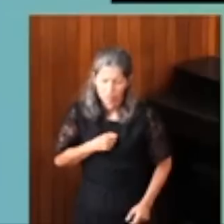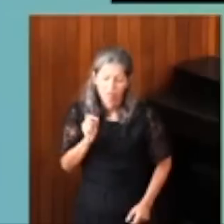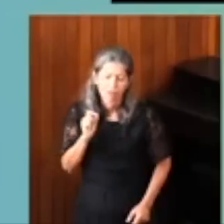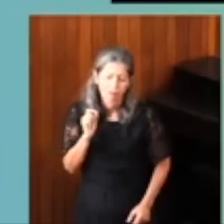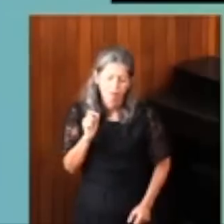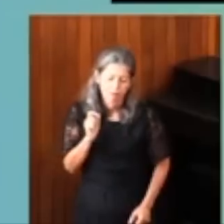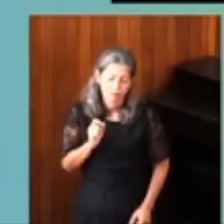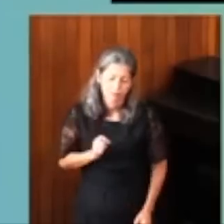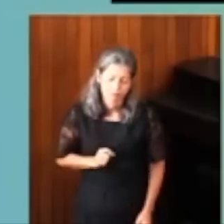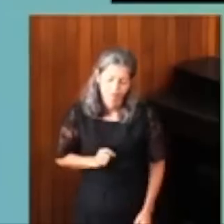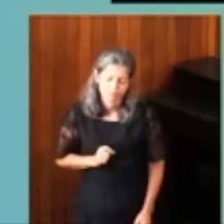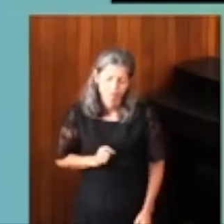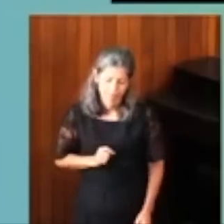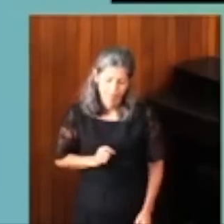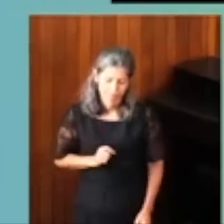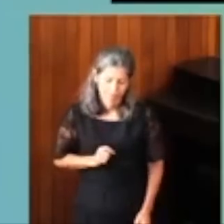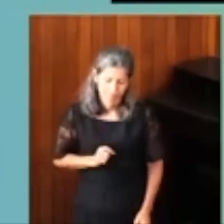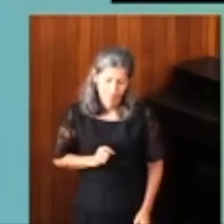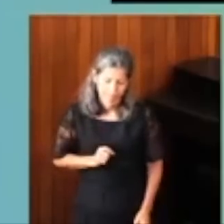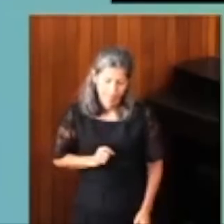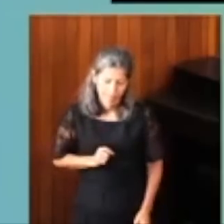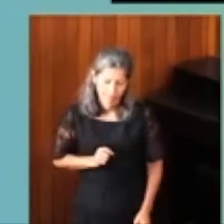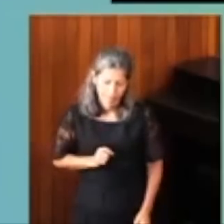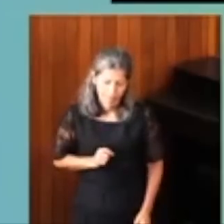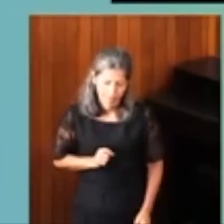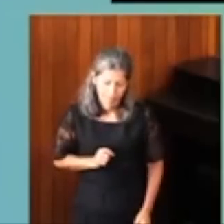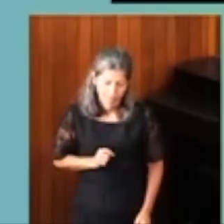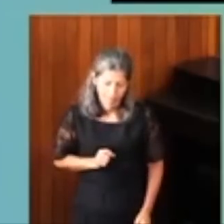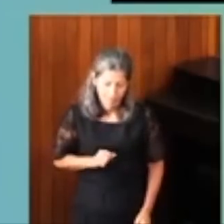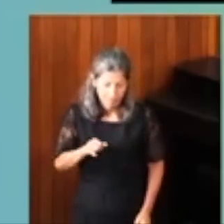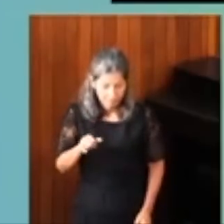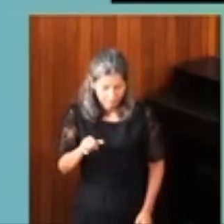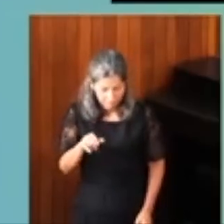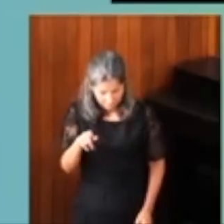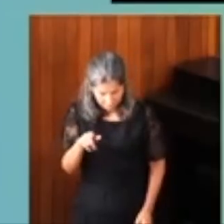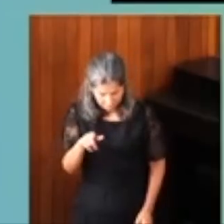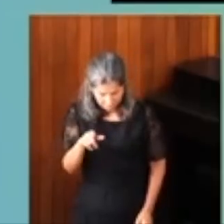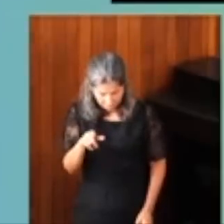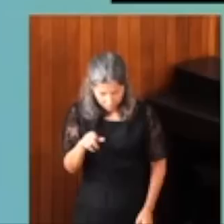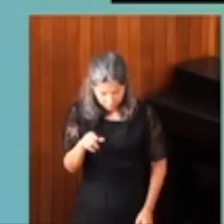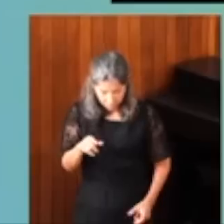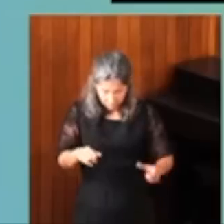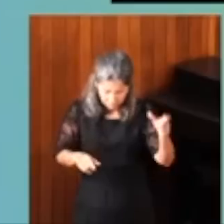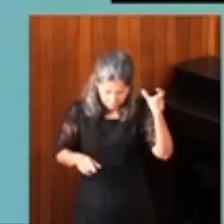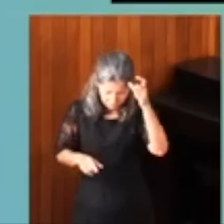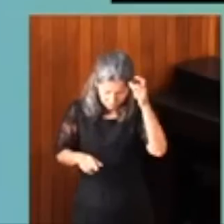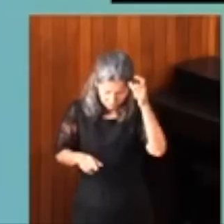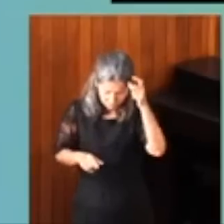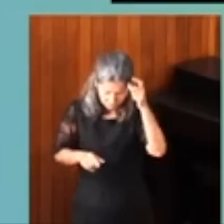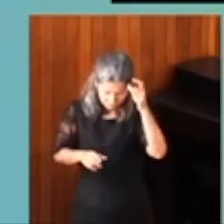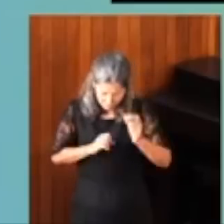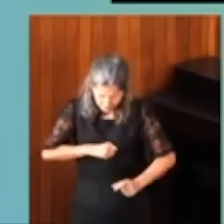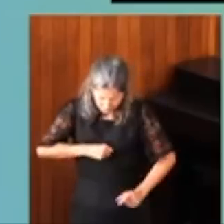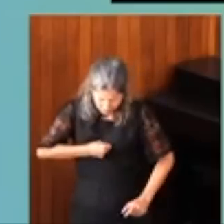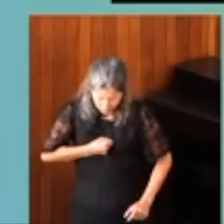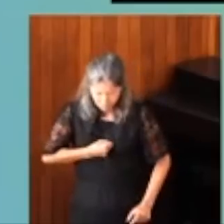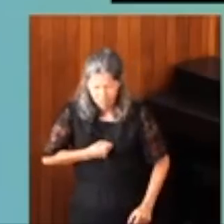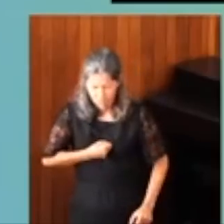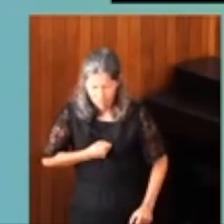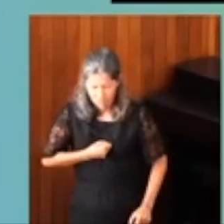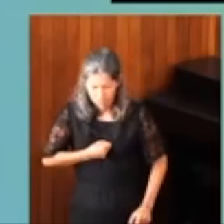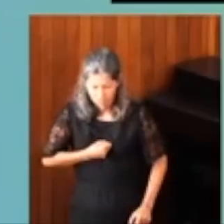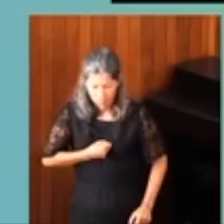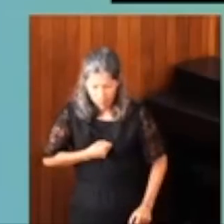profecia. Se você é odiado por Satanás, fique feliz. Você faz parte do povo de Deus. Se o